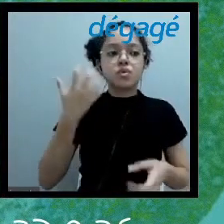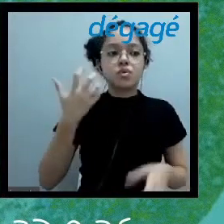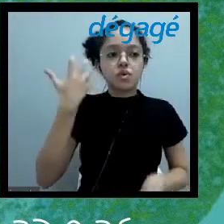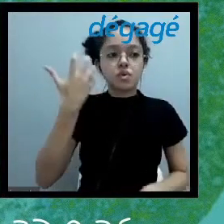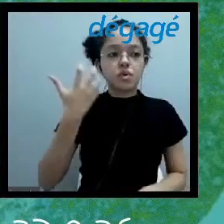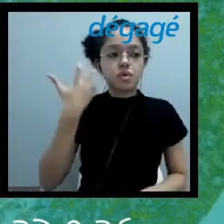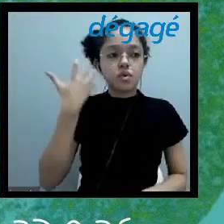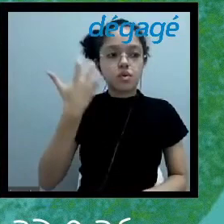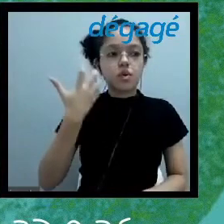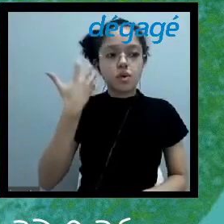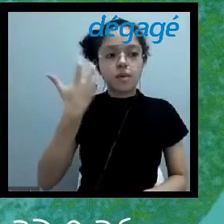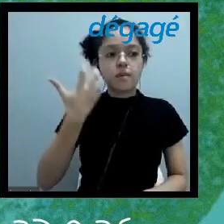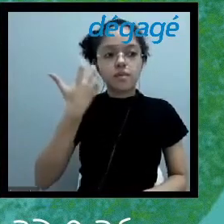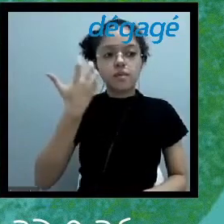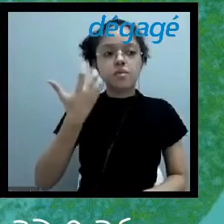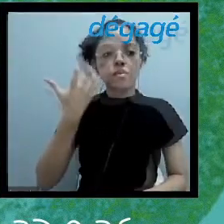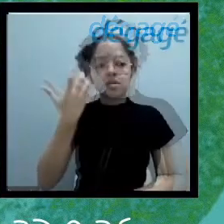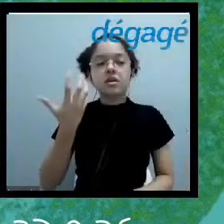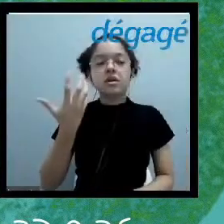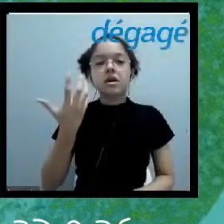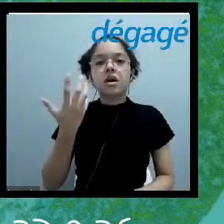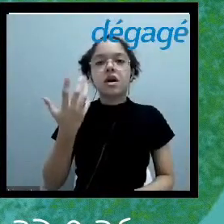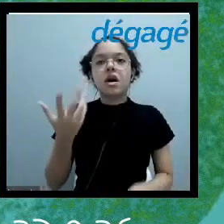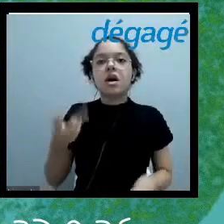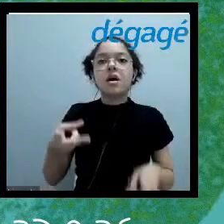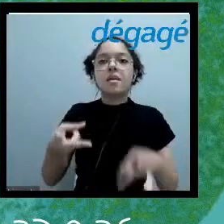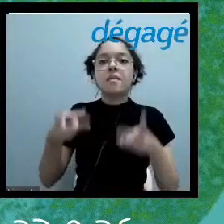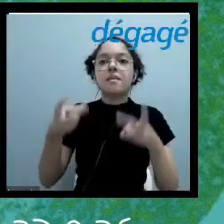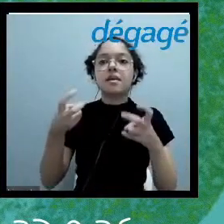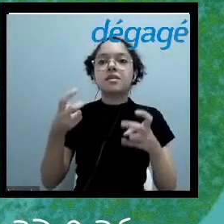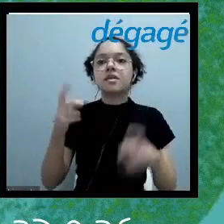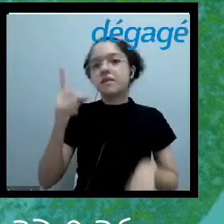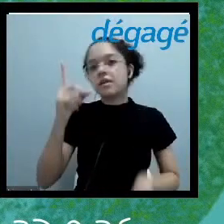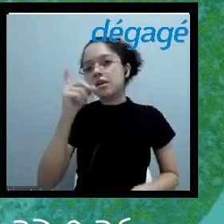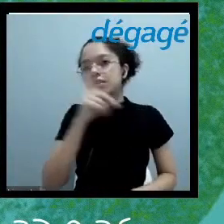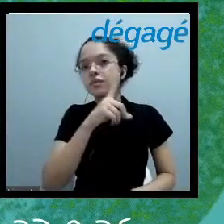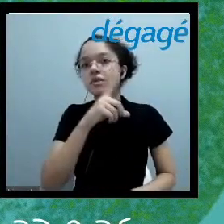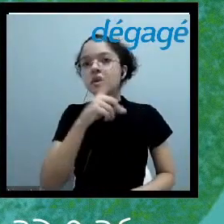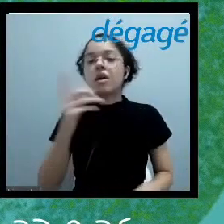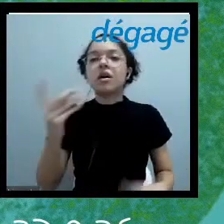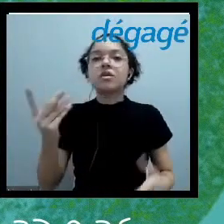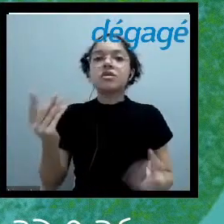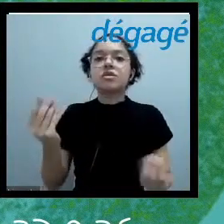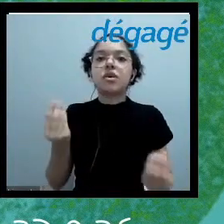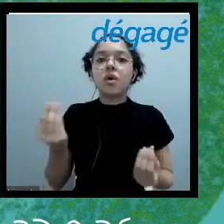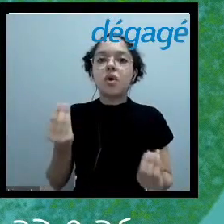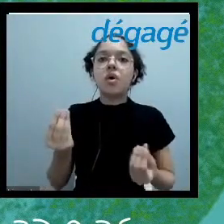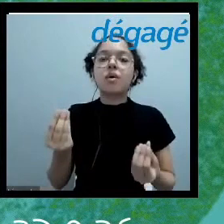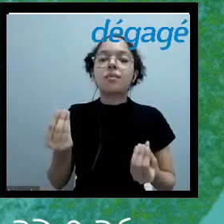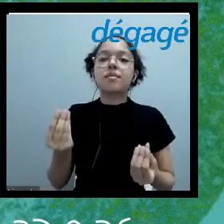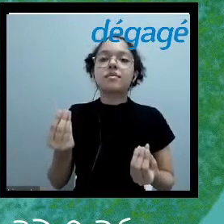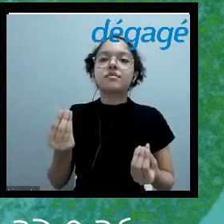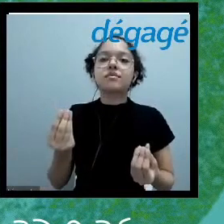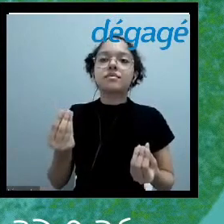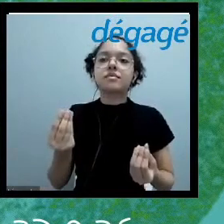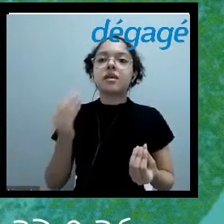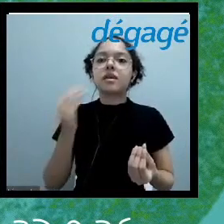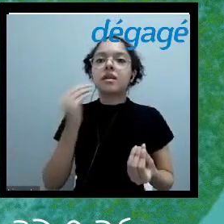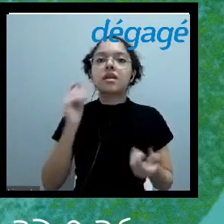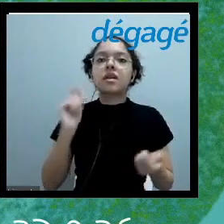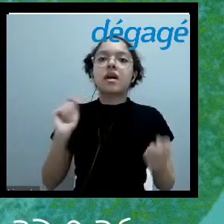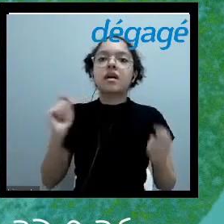mas às vezes... Aí ele, né, ele traz, às vezes, não pode morrer porque tem um caso